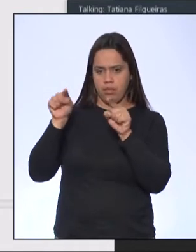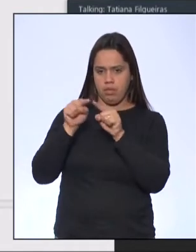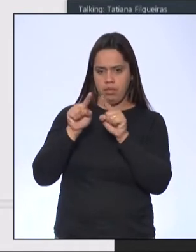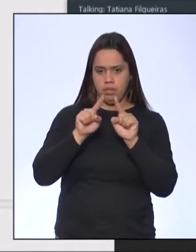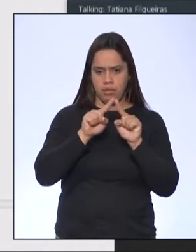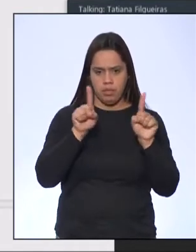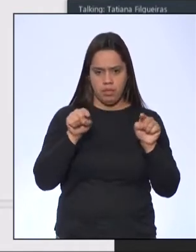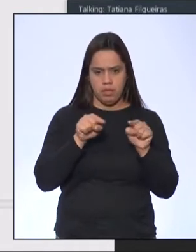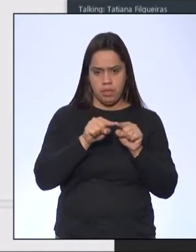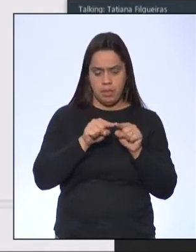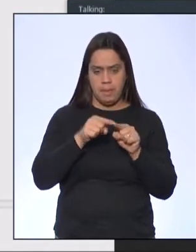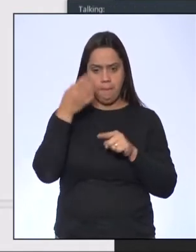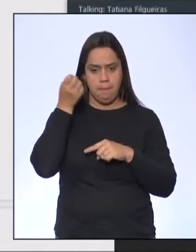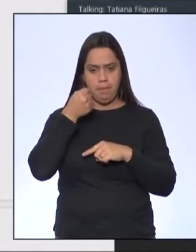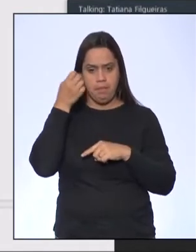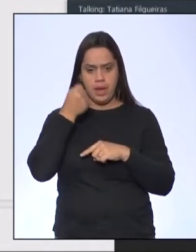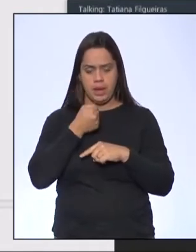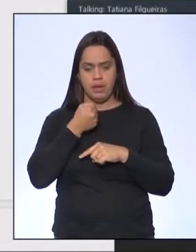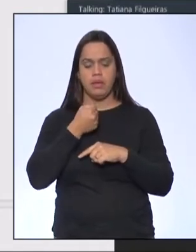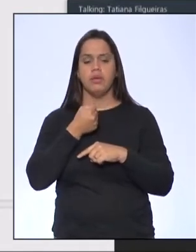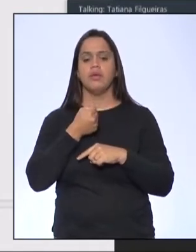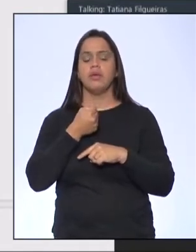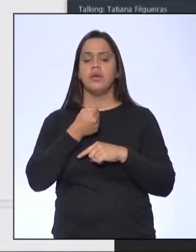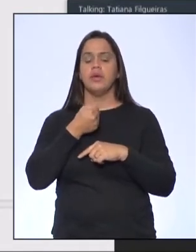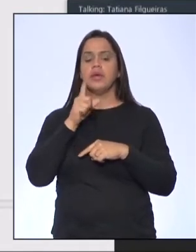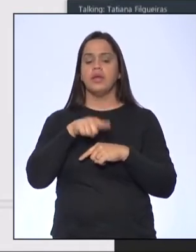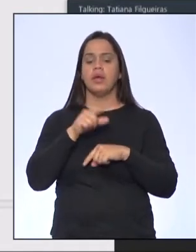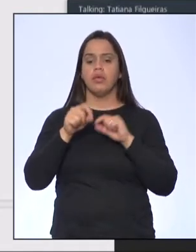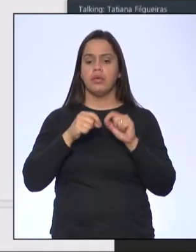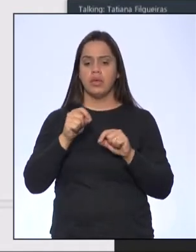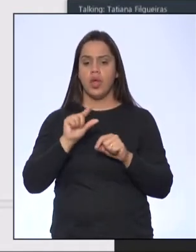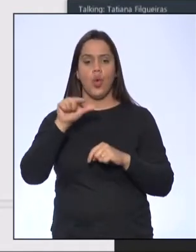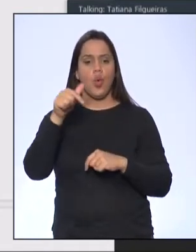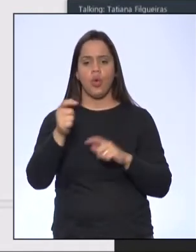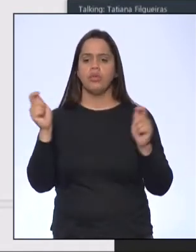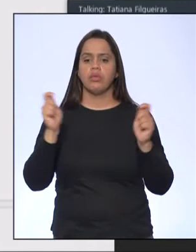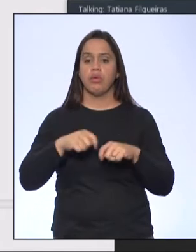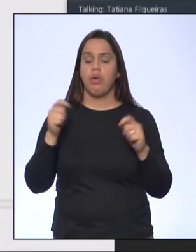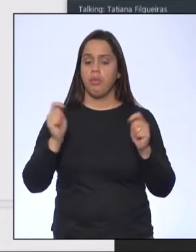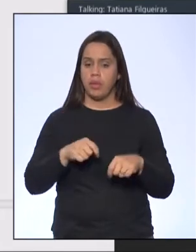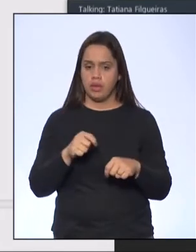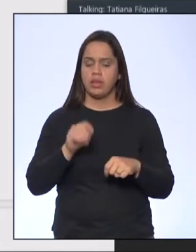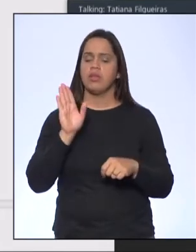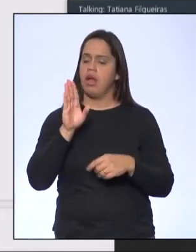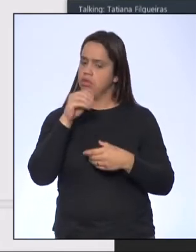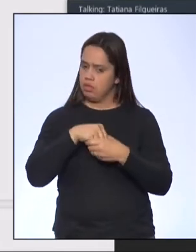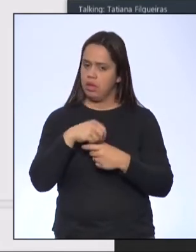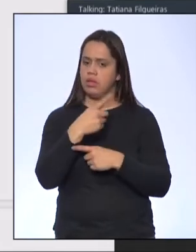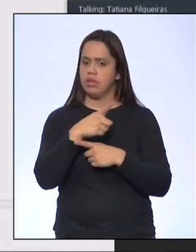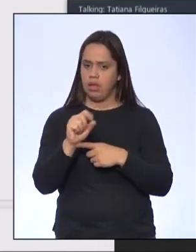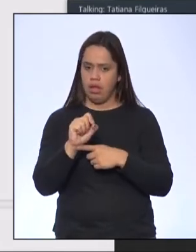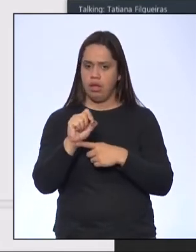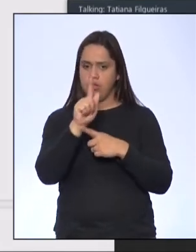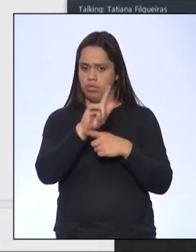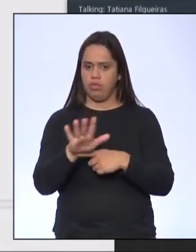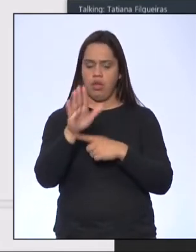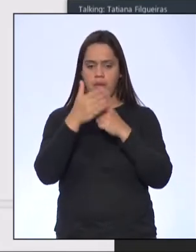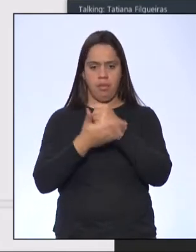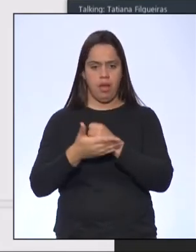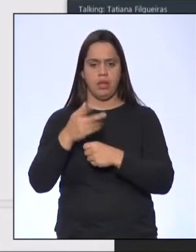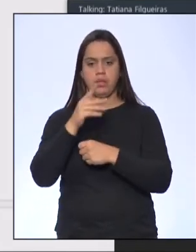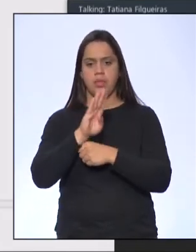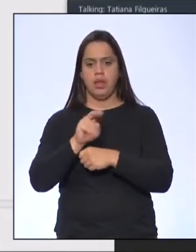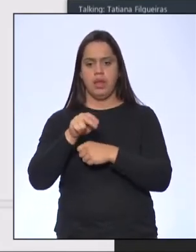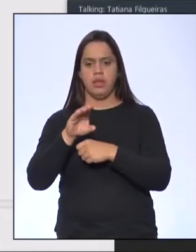boxes, nessas caixinhas com fundo branco, que são outras competências que estão nas 10 gerais da base, sobre as quais o